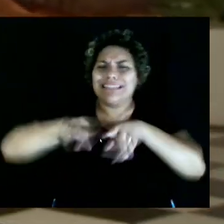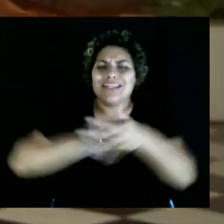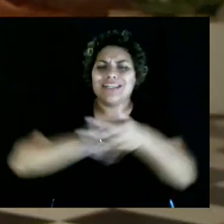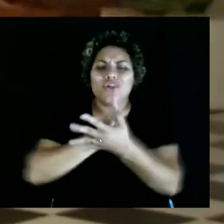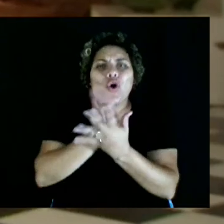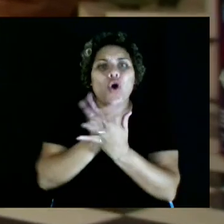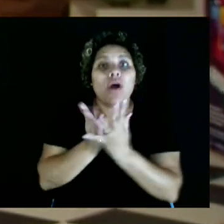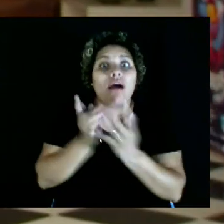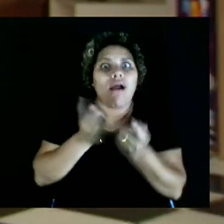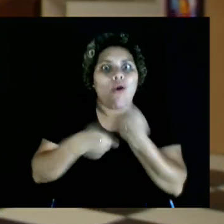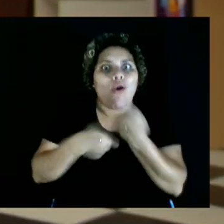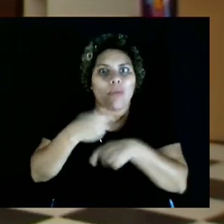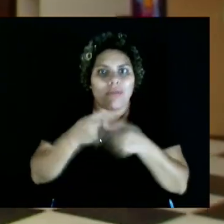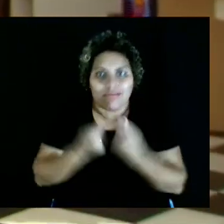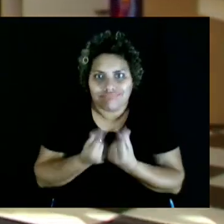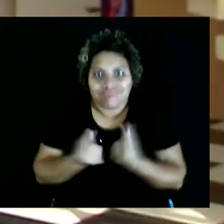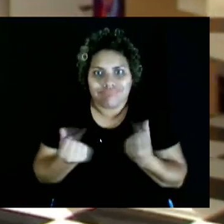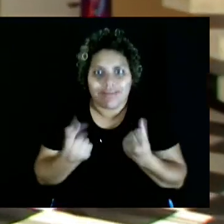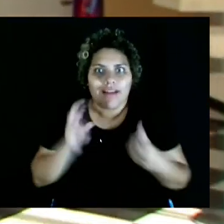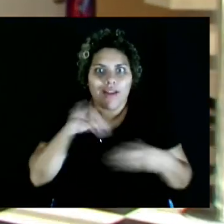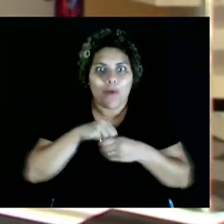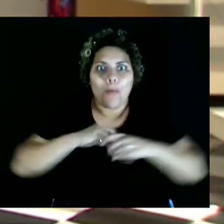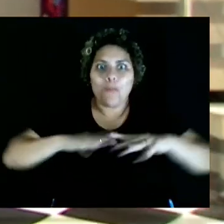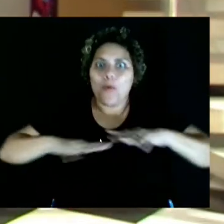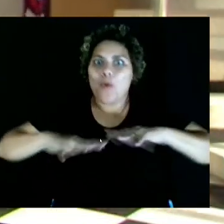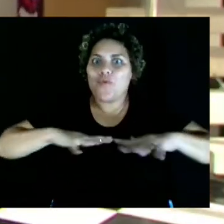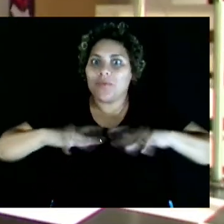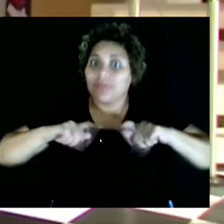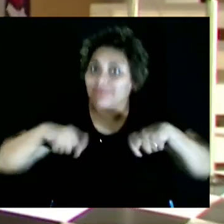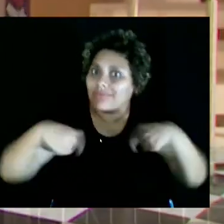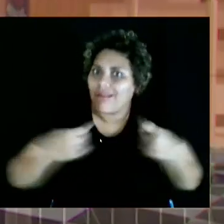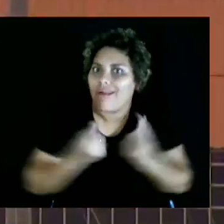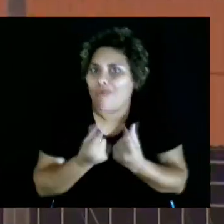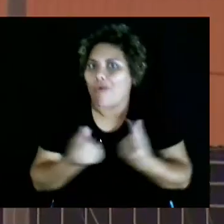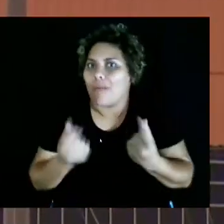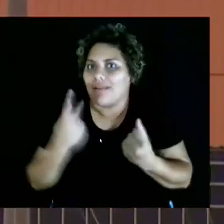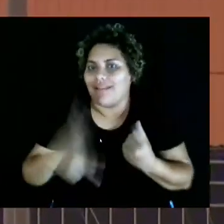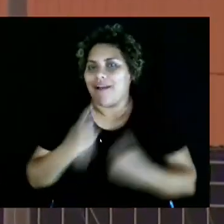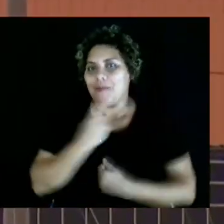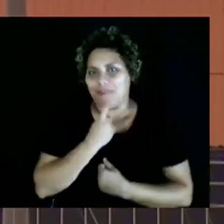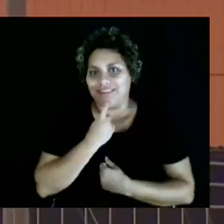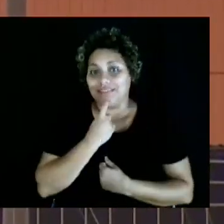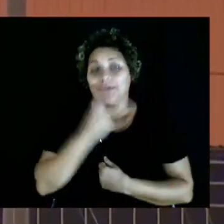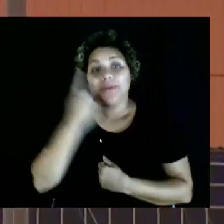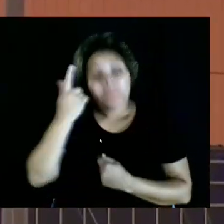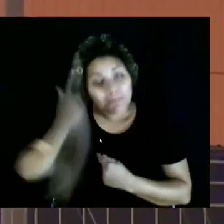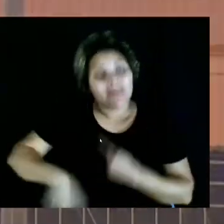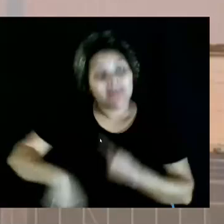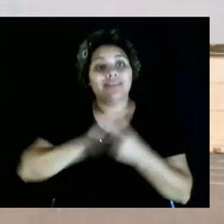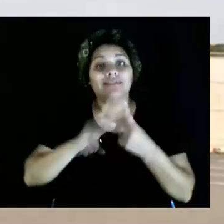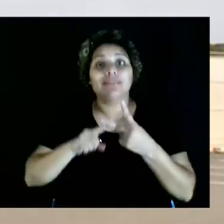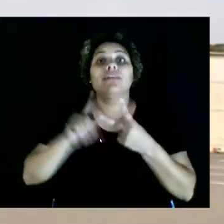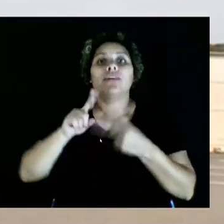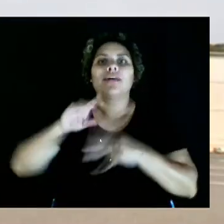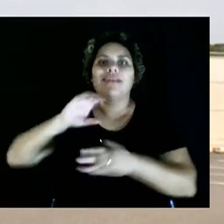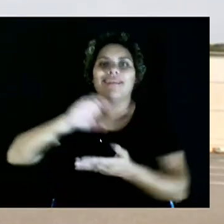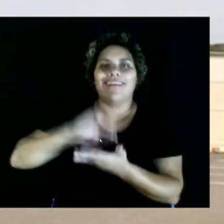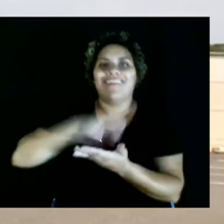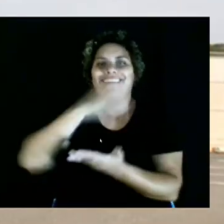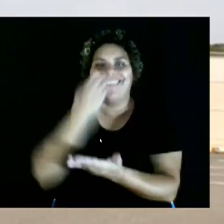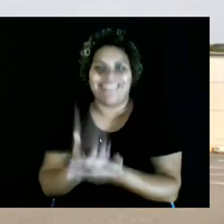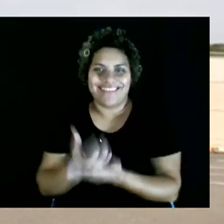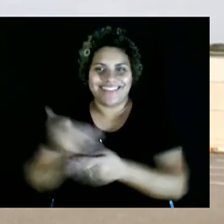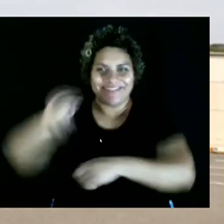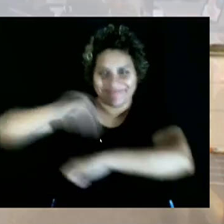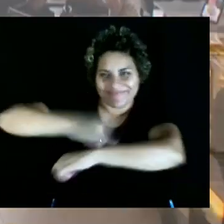movimentando a economia de Campinas. Além disso, Viracopos é uma excelente opção de pouso e